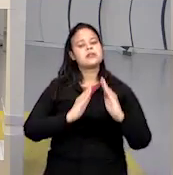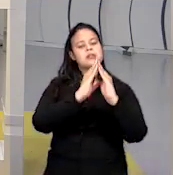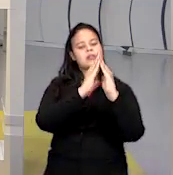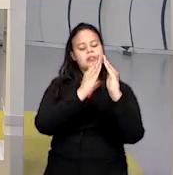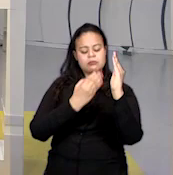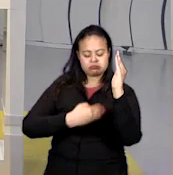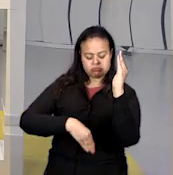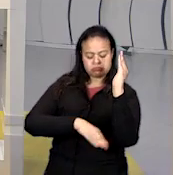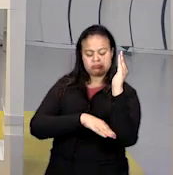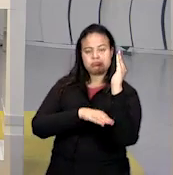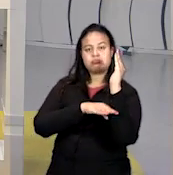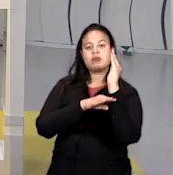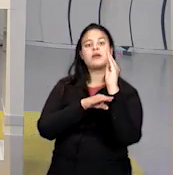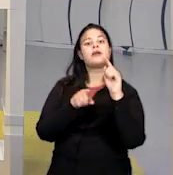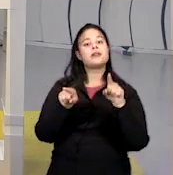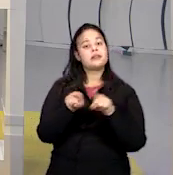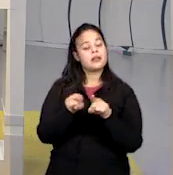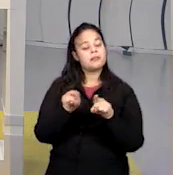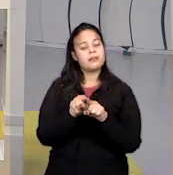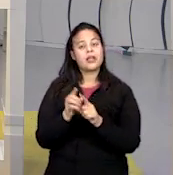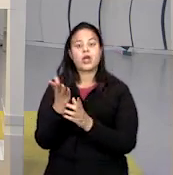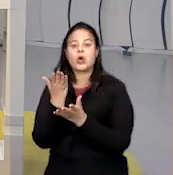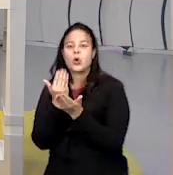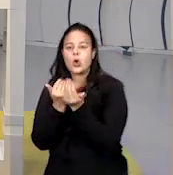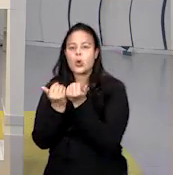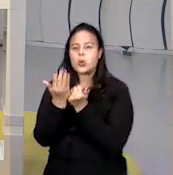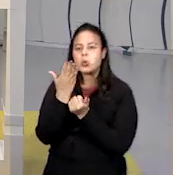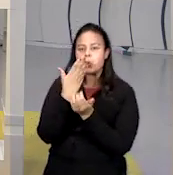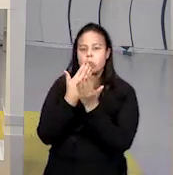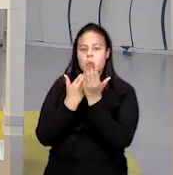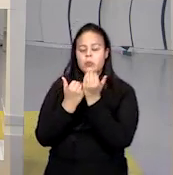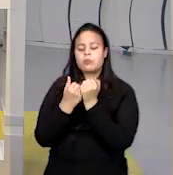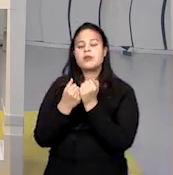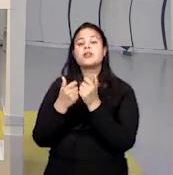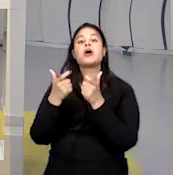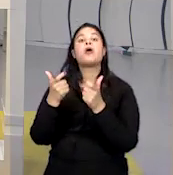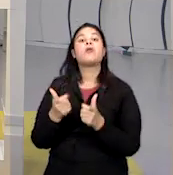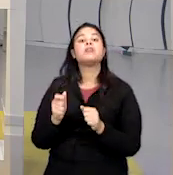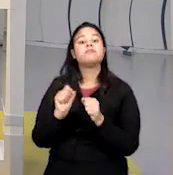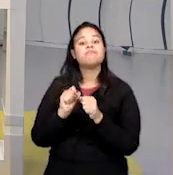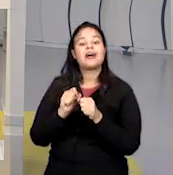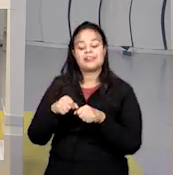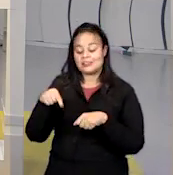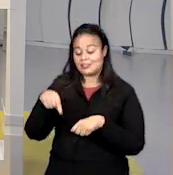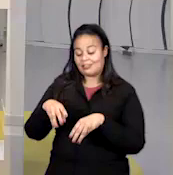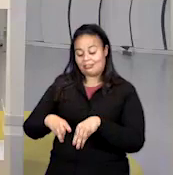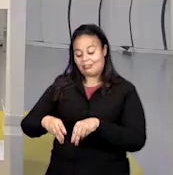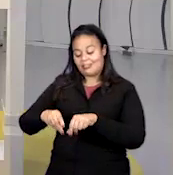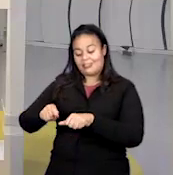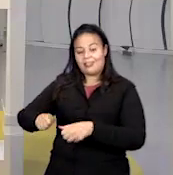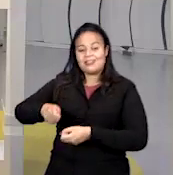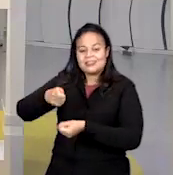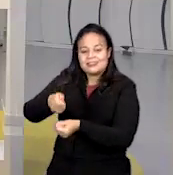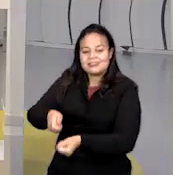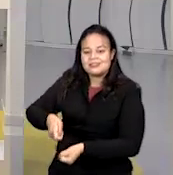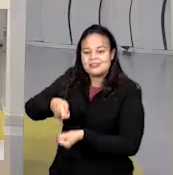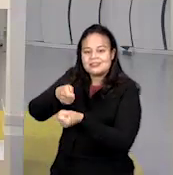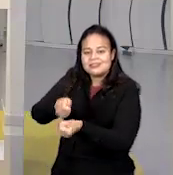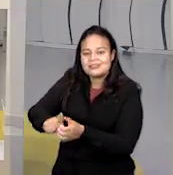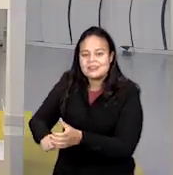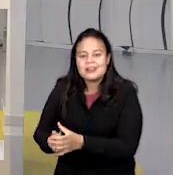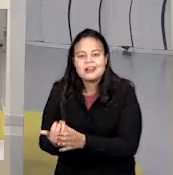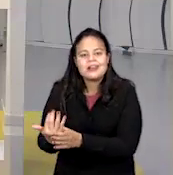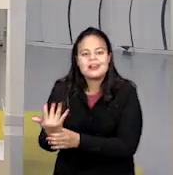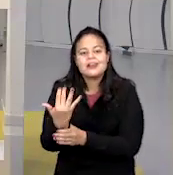Além disso, o cultivo dos alimentos é feito no solo. Inclusive, o homem, né,